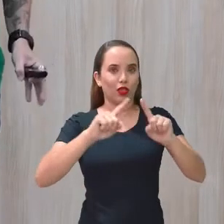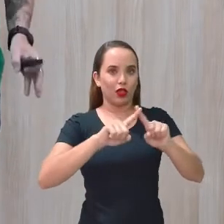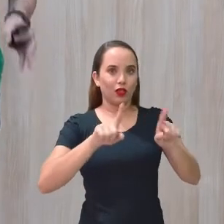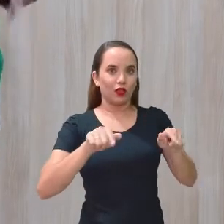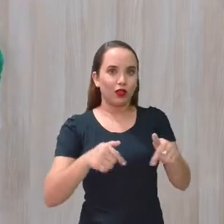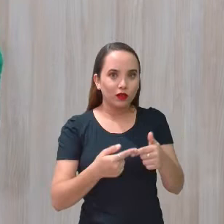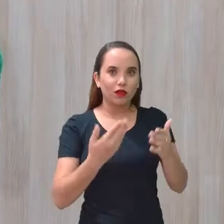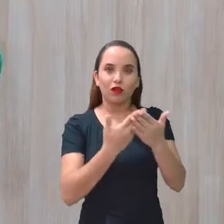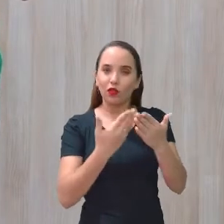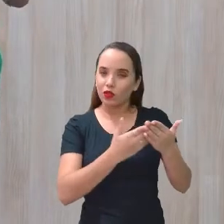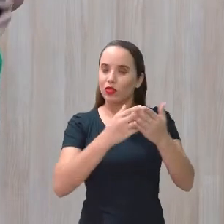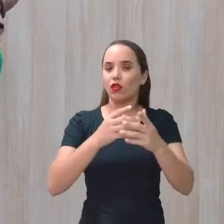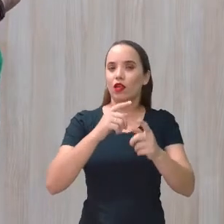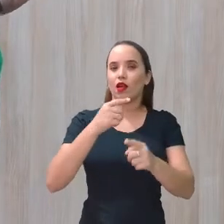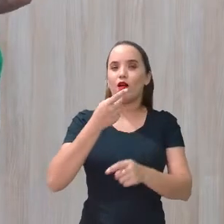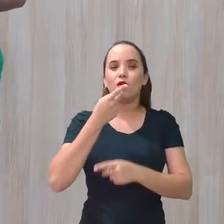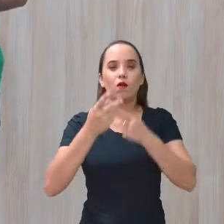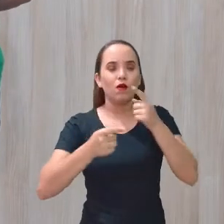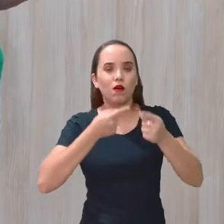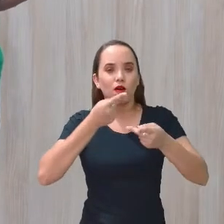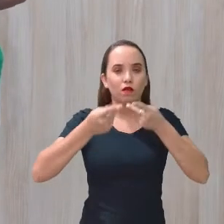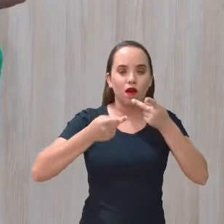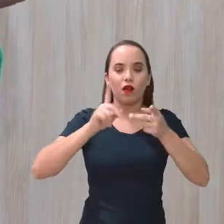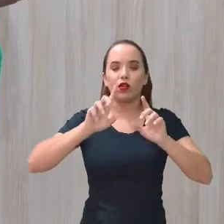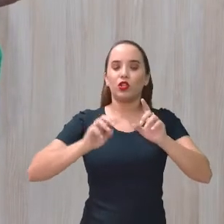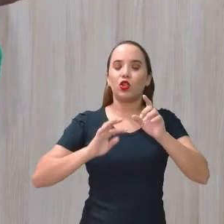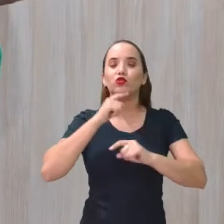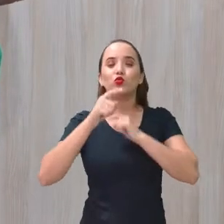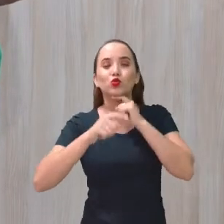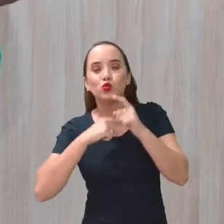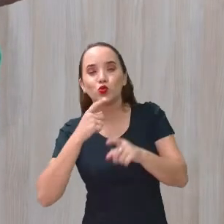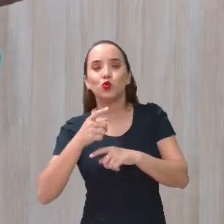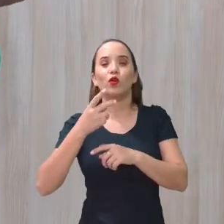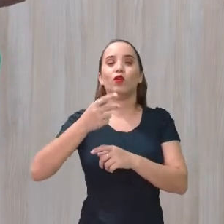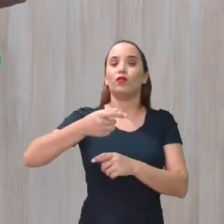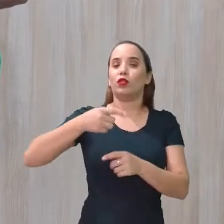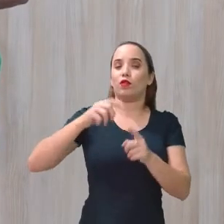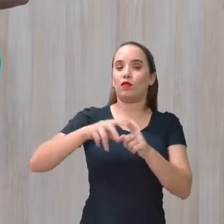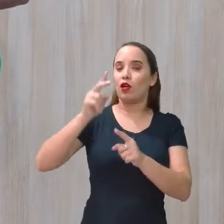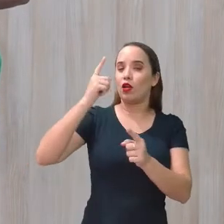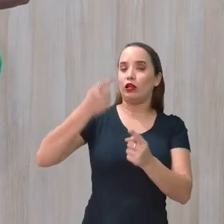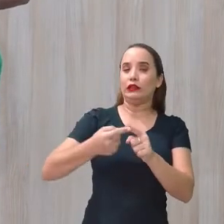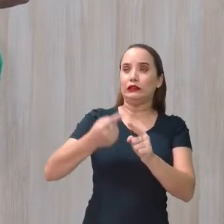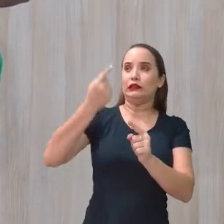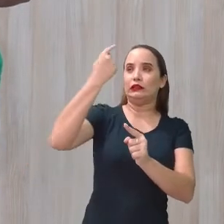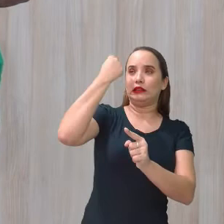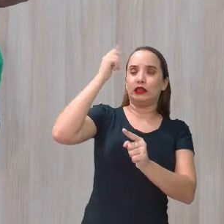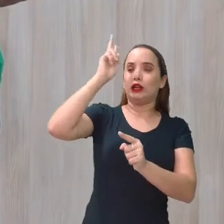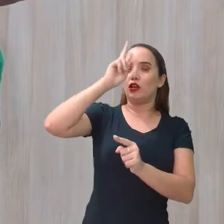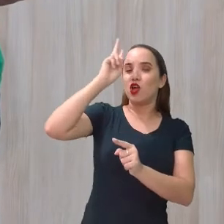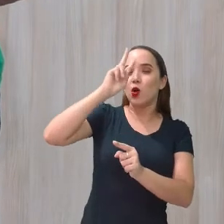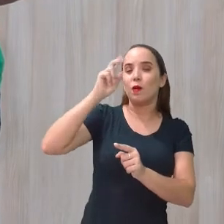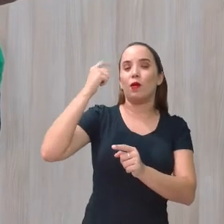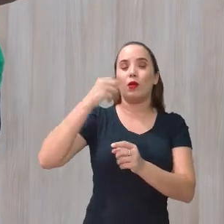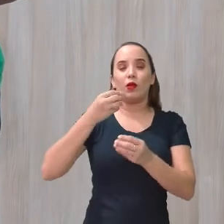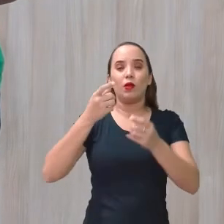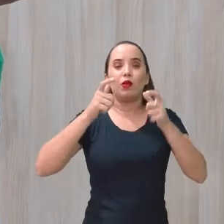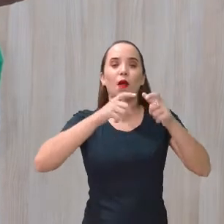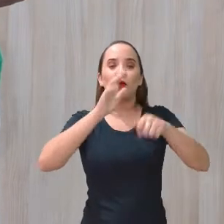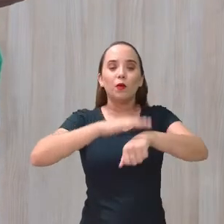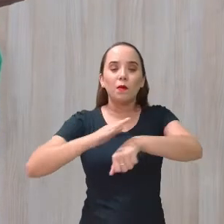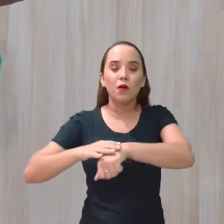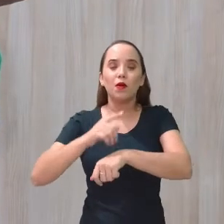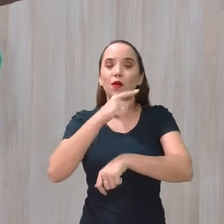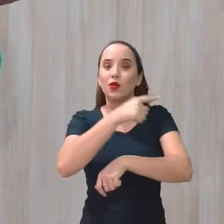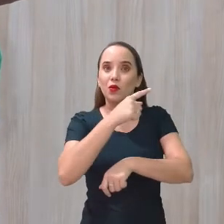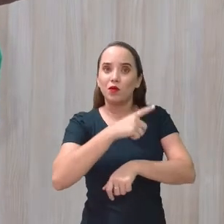as dúvidas, ela vai lembrar da época da escola, se ela gostava desse assunto, se ela tinha dificuldade, tá bom? E qualquer coisa, interage